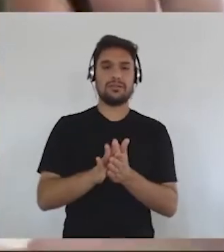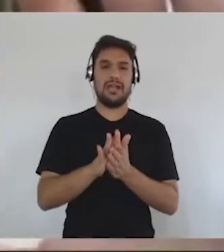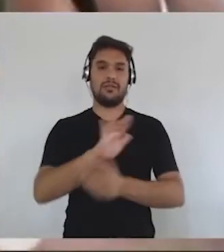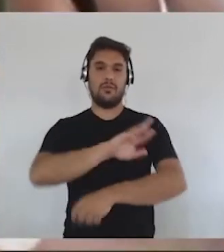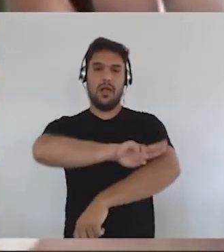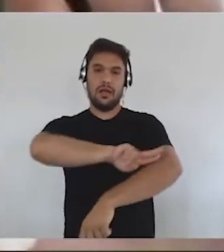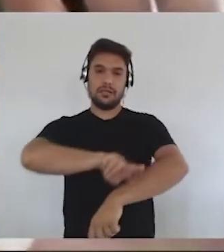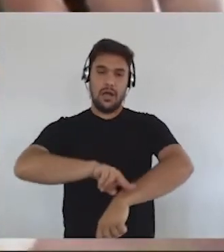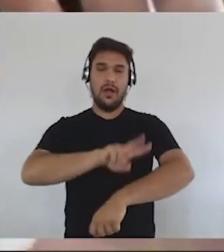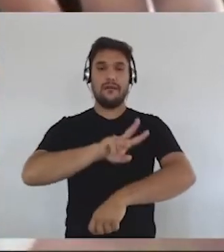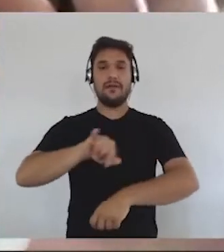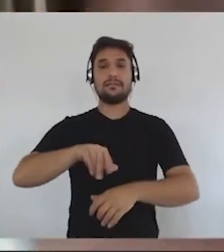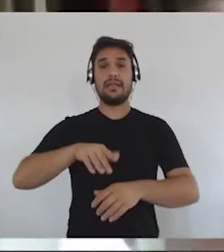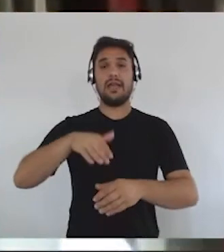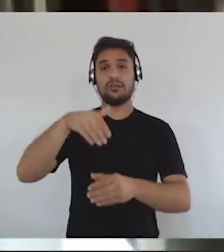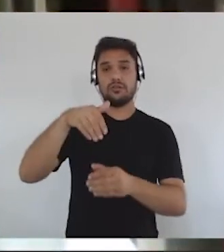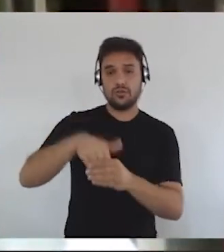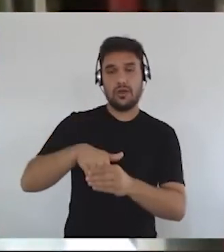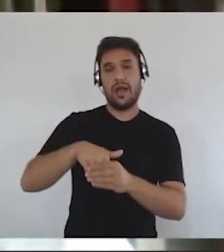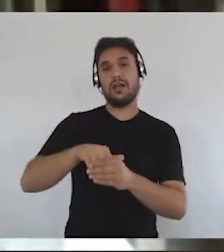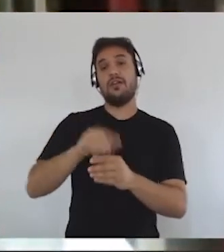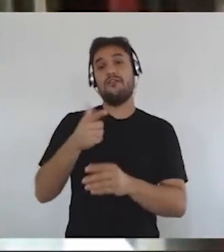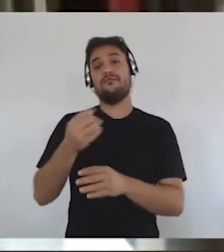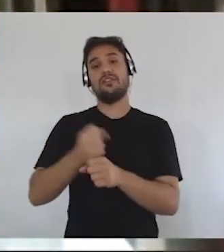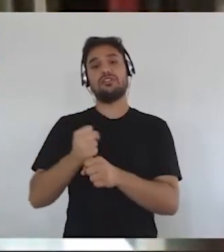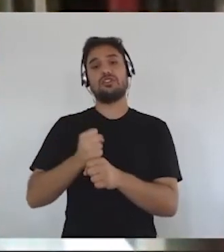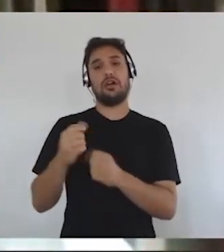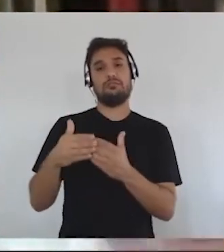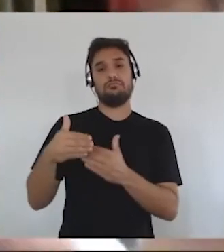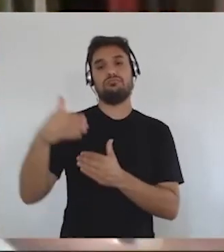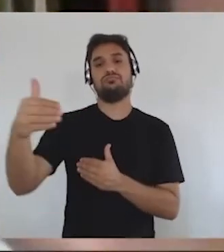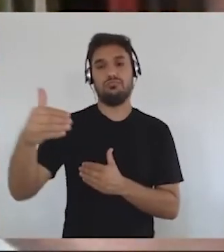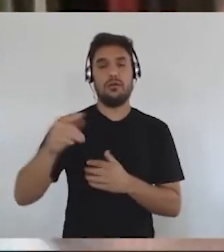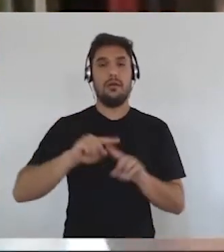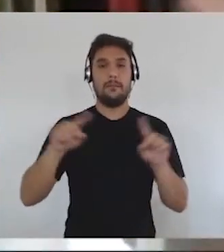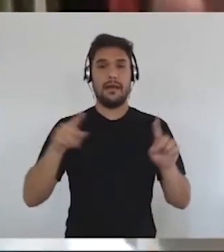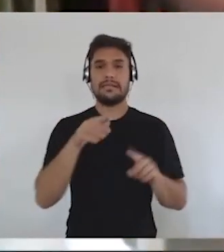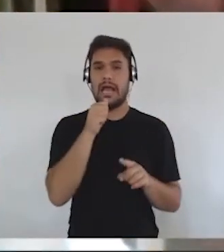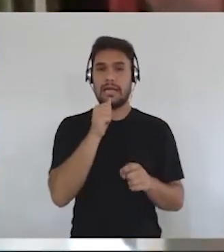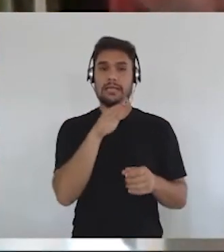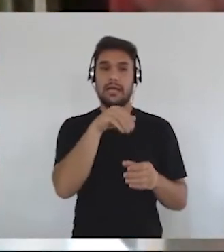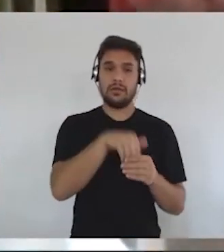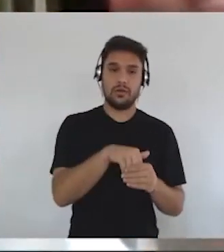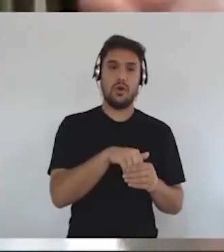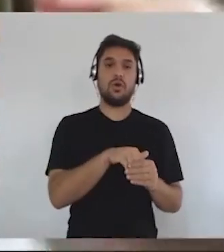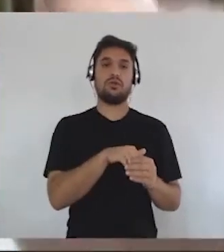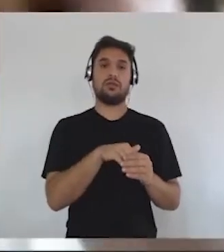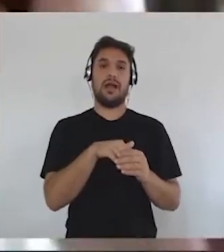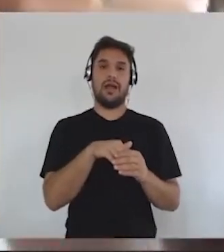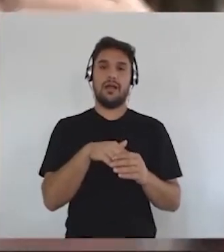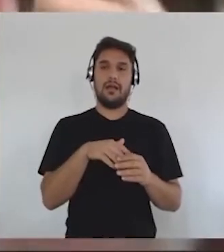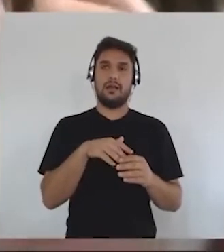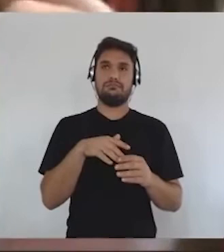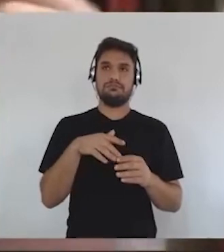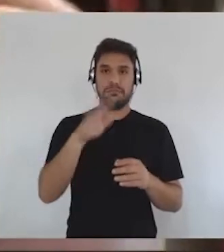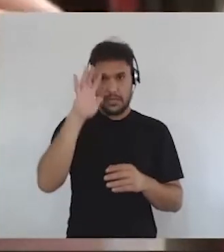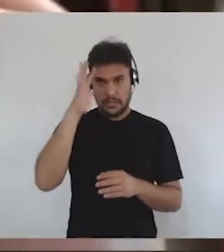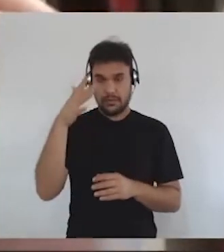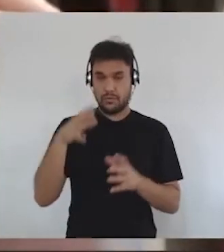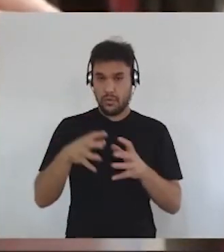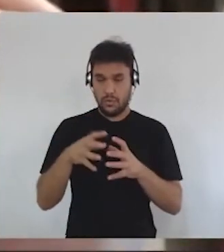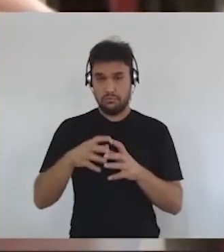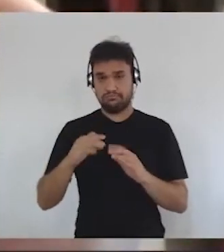caso vai ser julgado daqui 20 anos, mas ele já está nas suas objeções preliminares, ele acabou de entrar na jurisdição da Corte. E lá nas